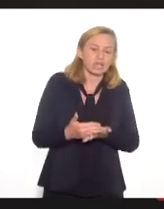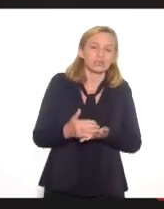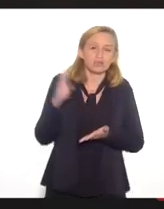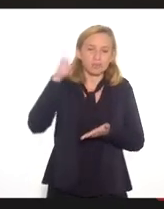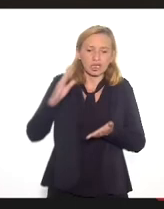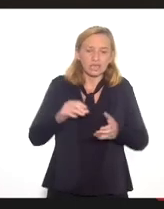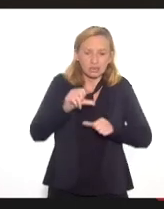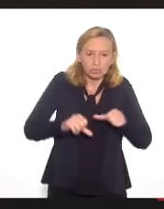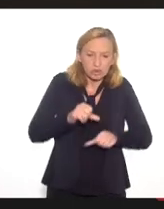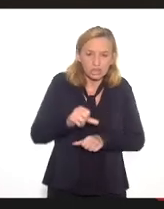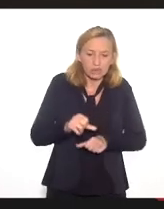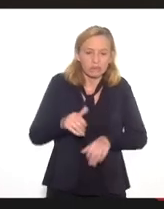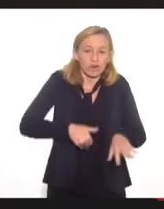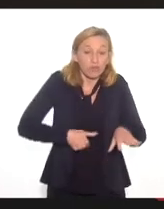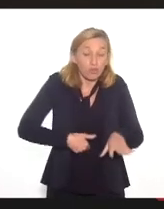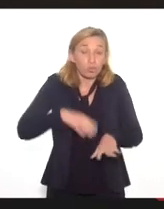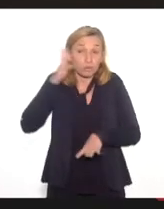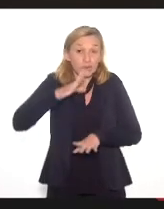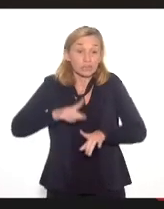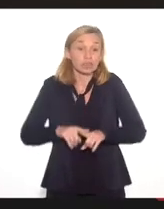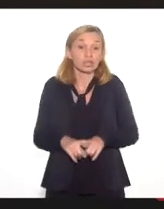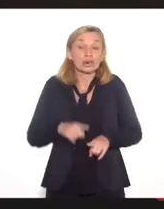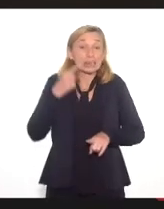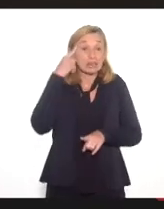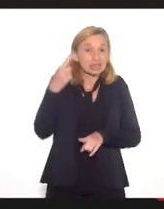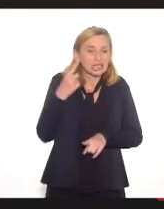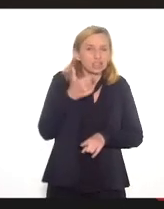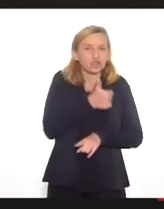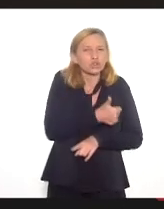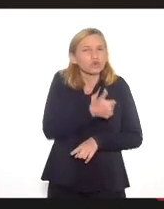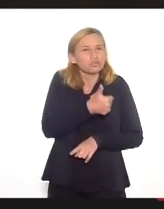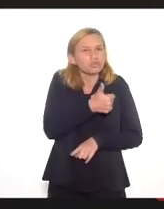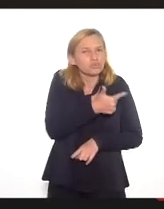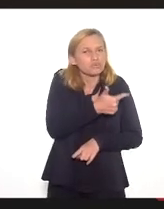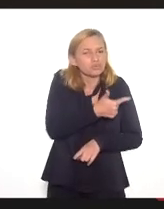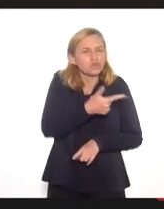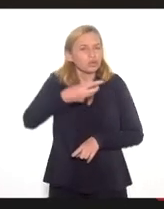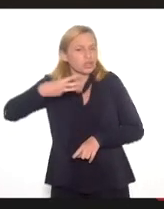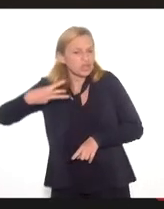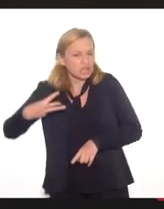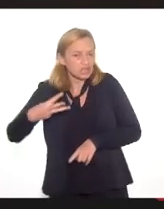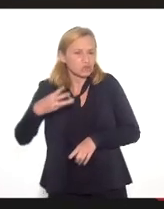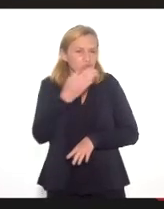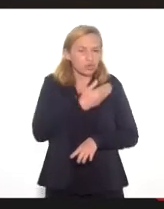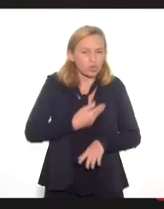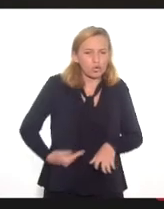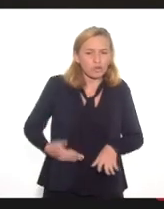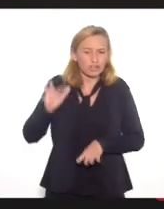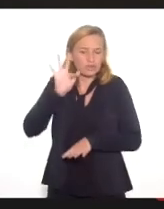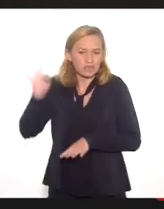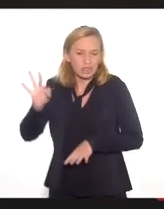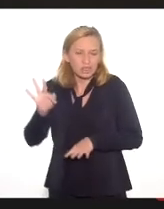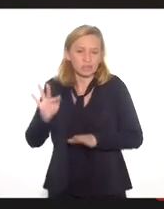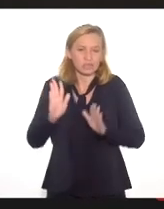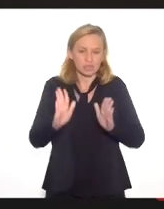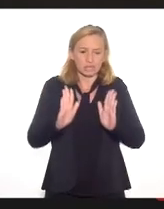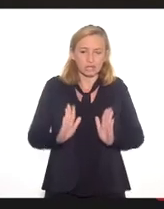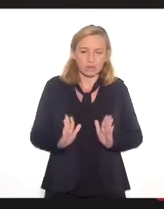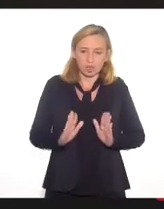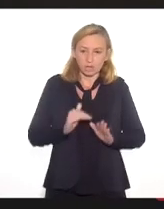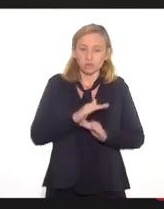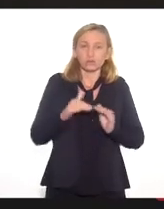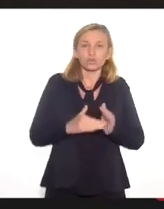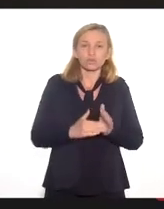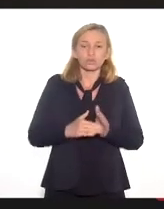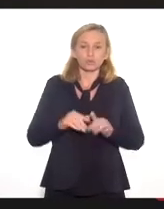página em relação a fome no Brasil para você ter uma ideia em 2003 o governo federal instituiu as seguintes medidas todas num